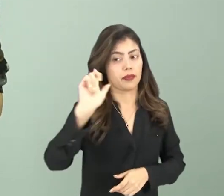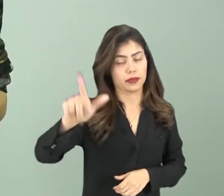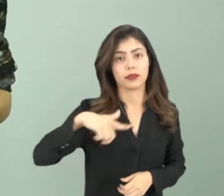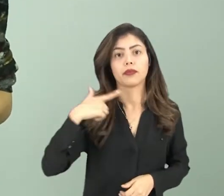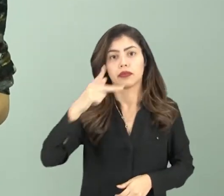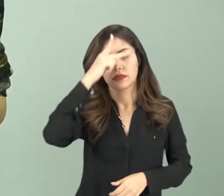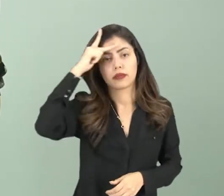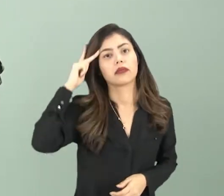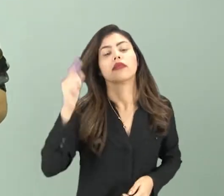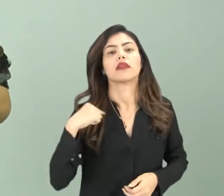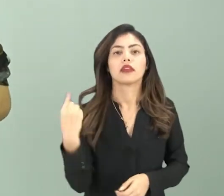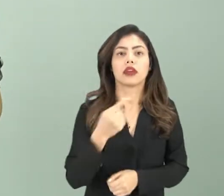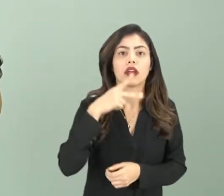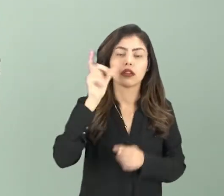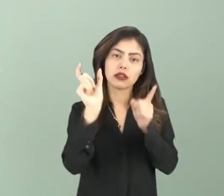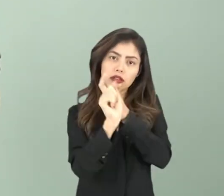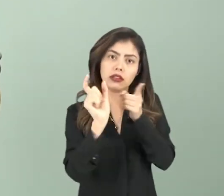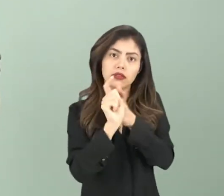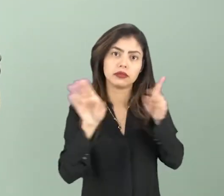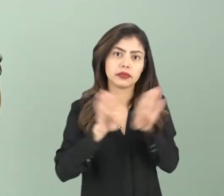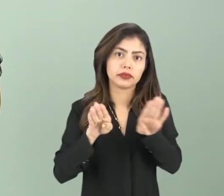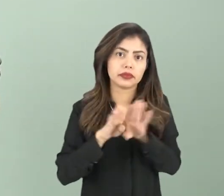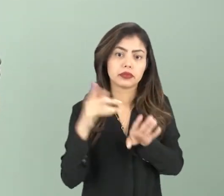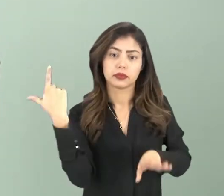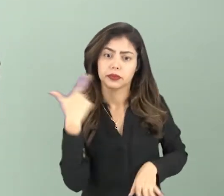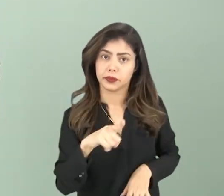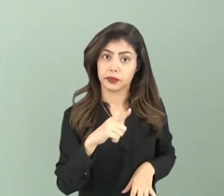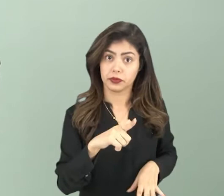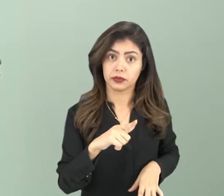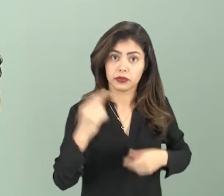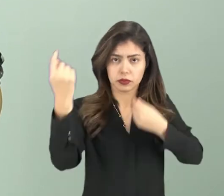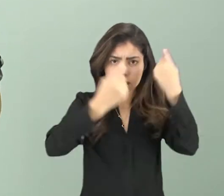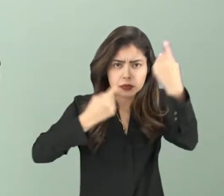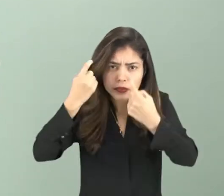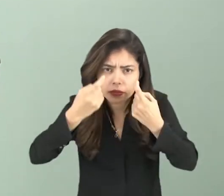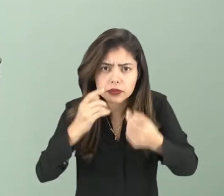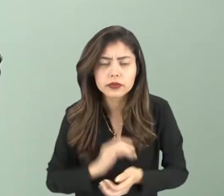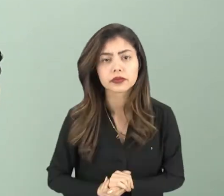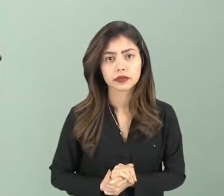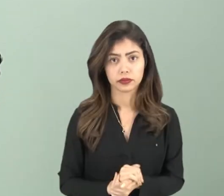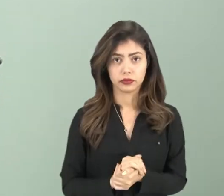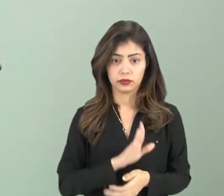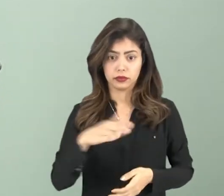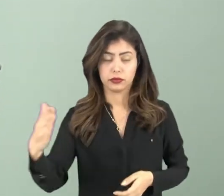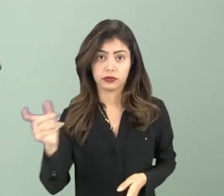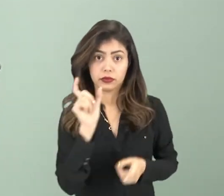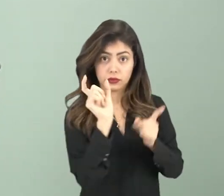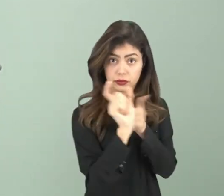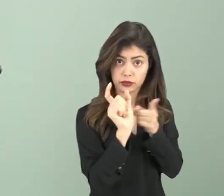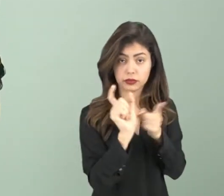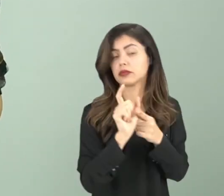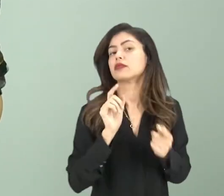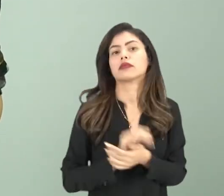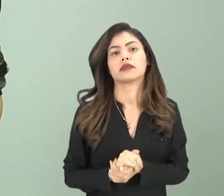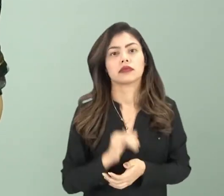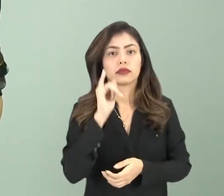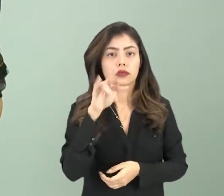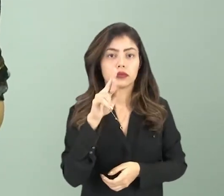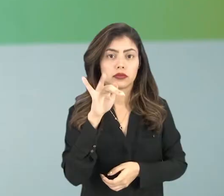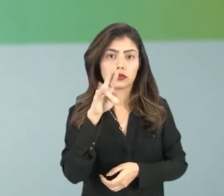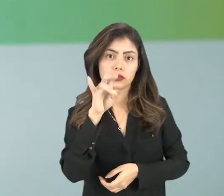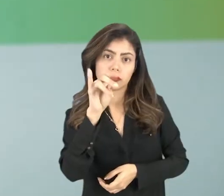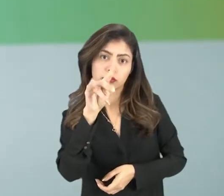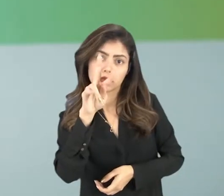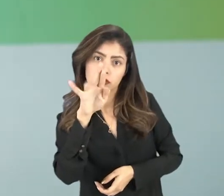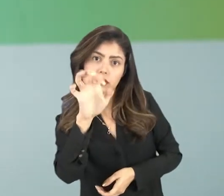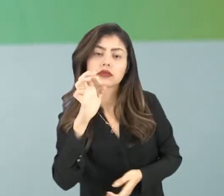que as nossas palavras não dão conta de expressar. É quando as palavras são insuficientes, eu costumo dizer, que